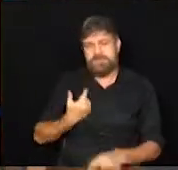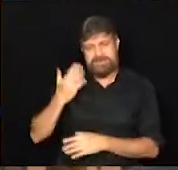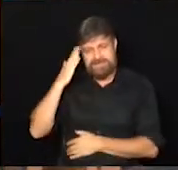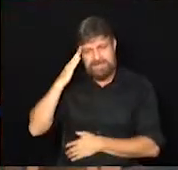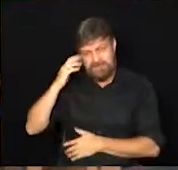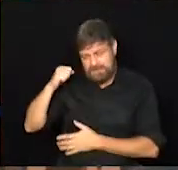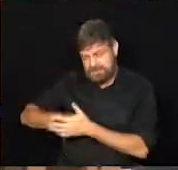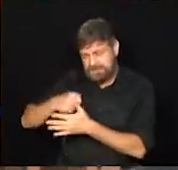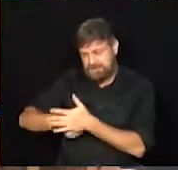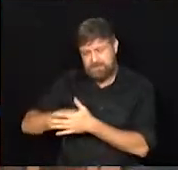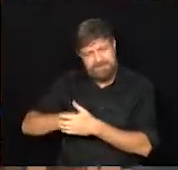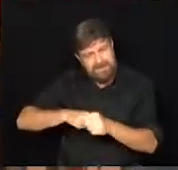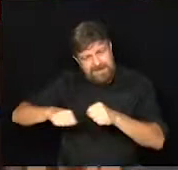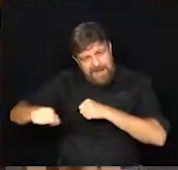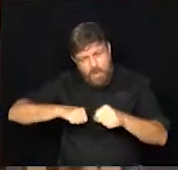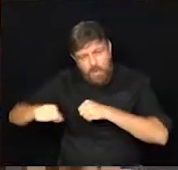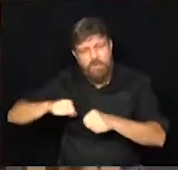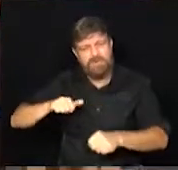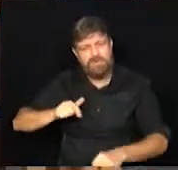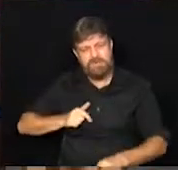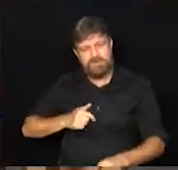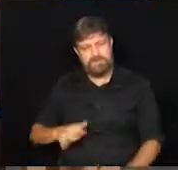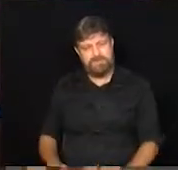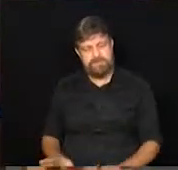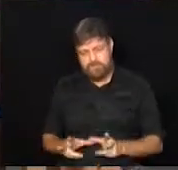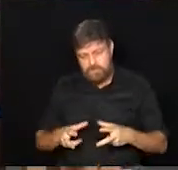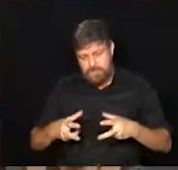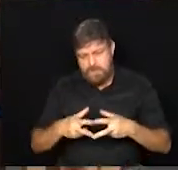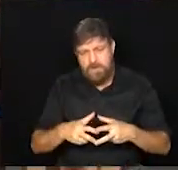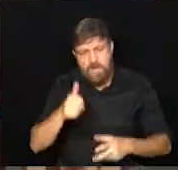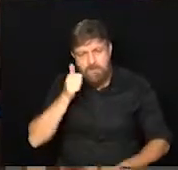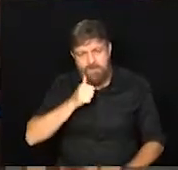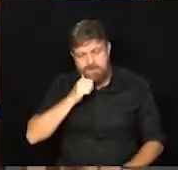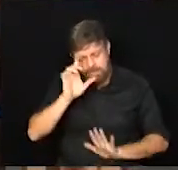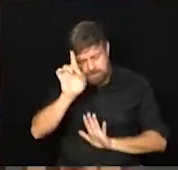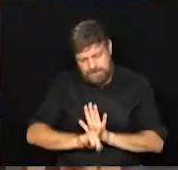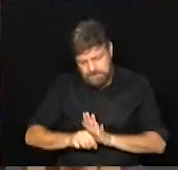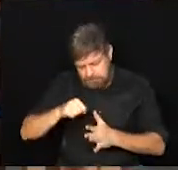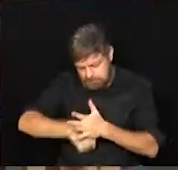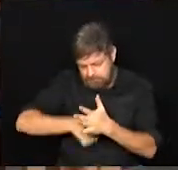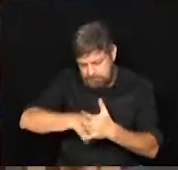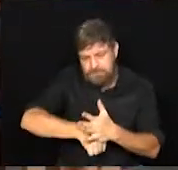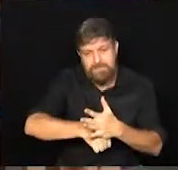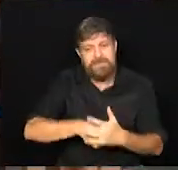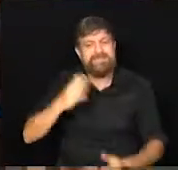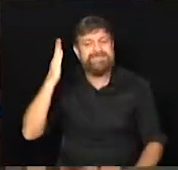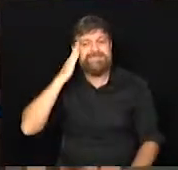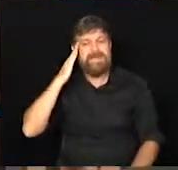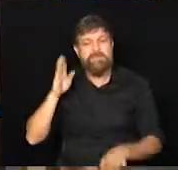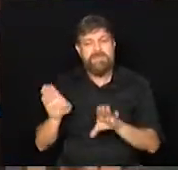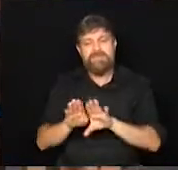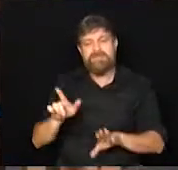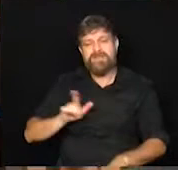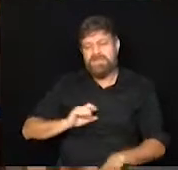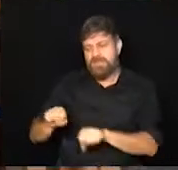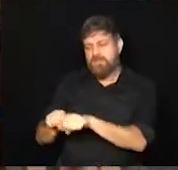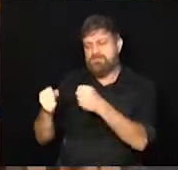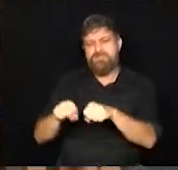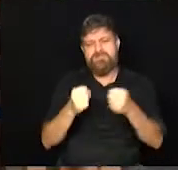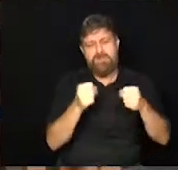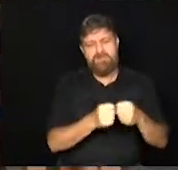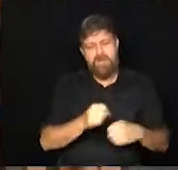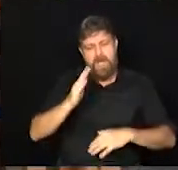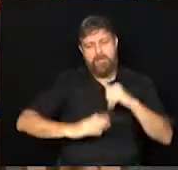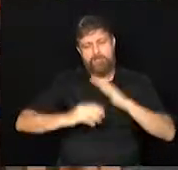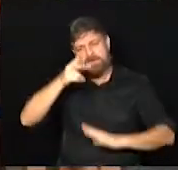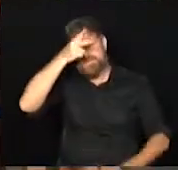luta, nesse movimento todo, também esse desmonte que vem por parte do